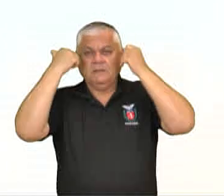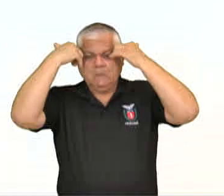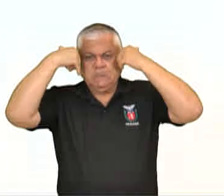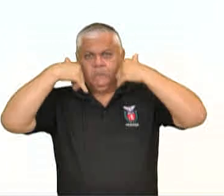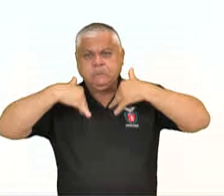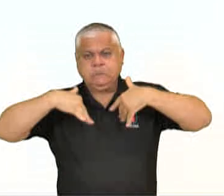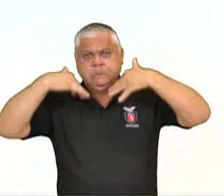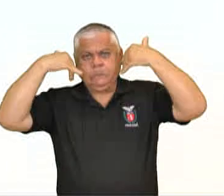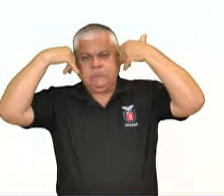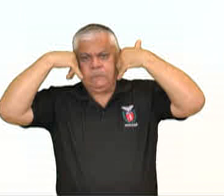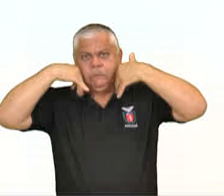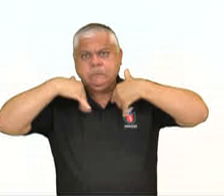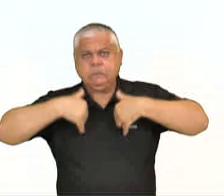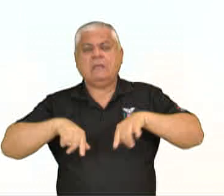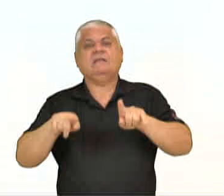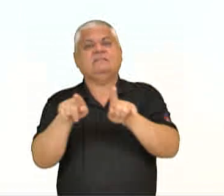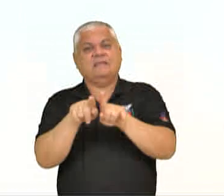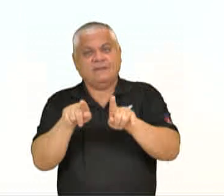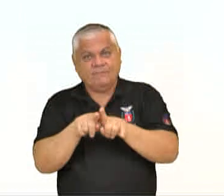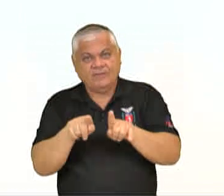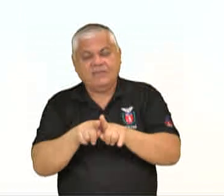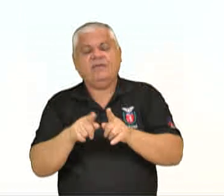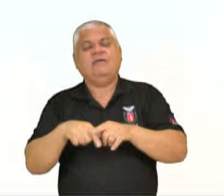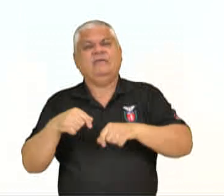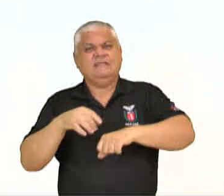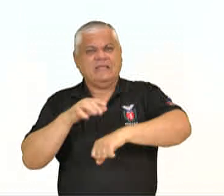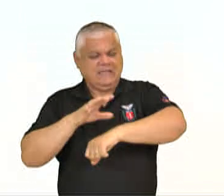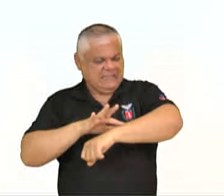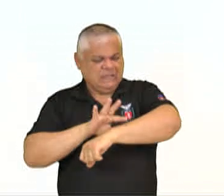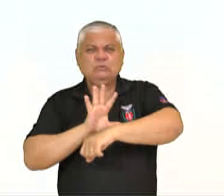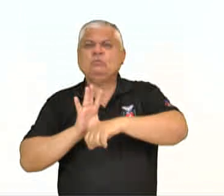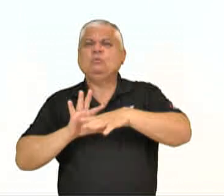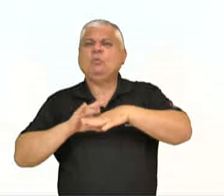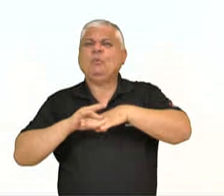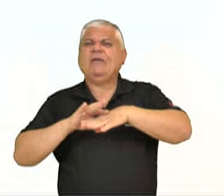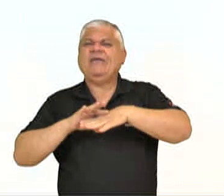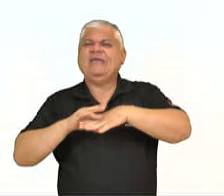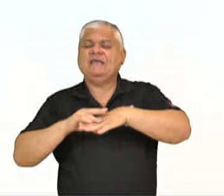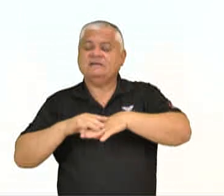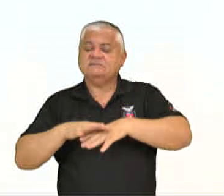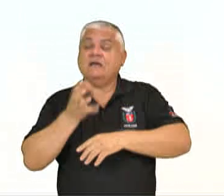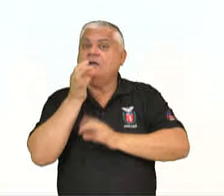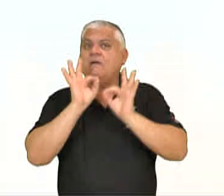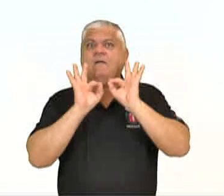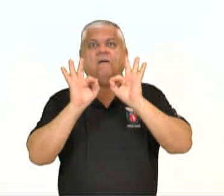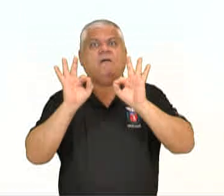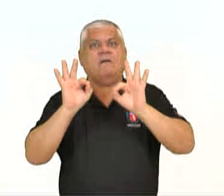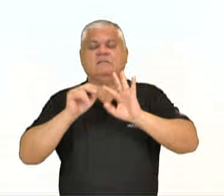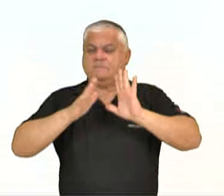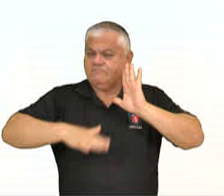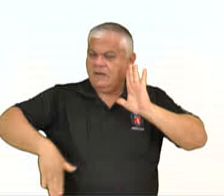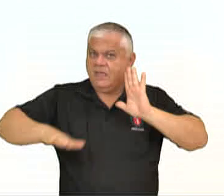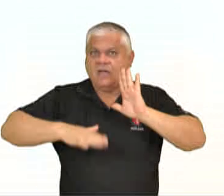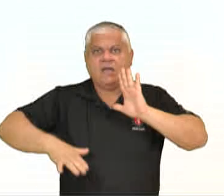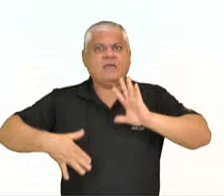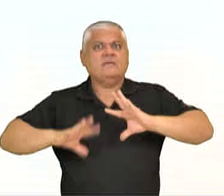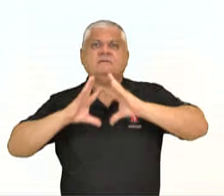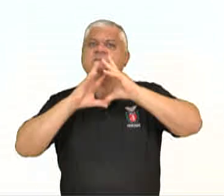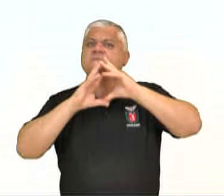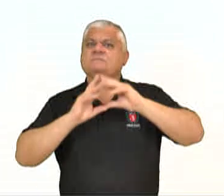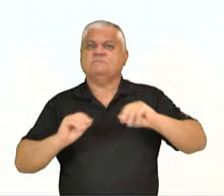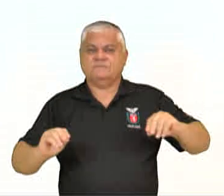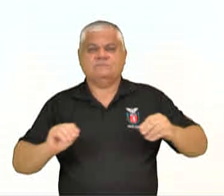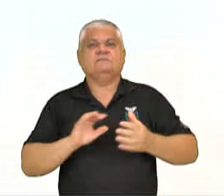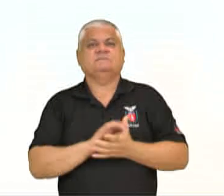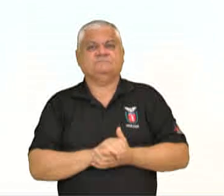reação imunológica provocada pela doença na pele, também tem um ótimo resultado com os banhos de mar,